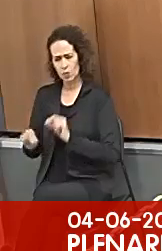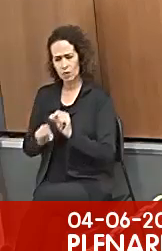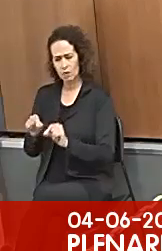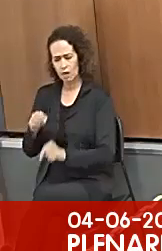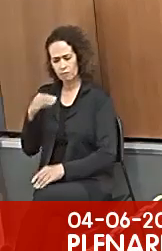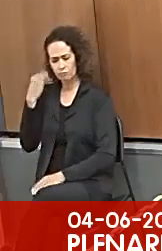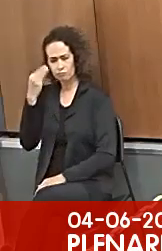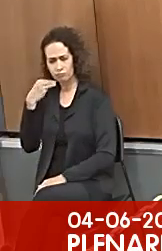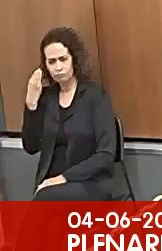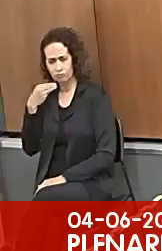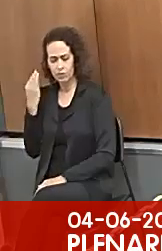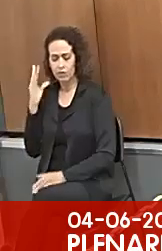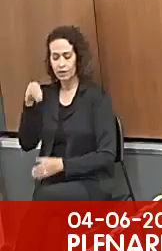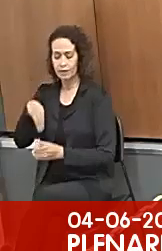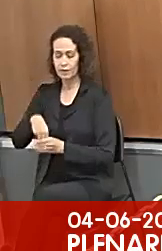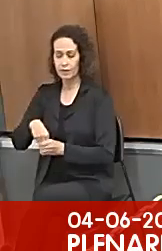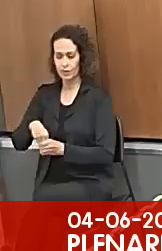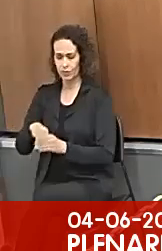vivenciar dentro de casa,